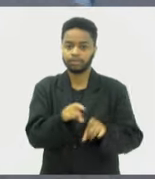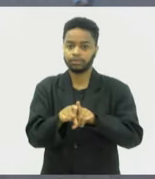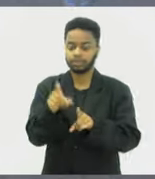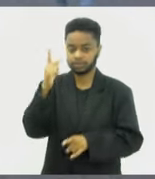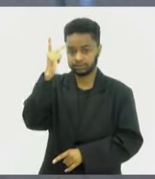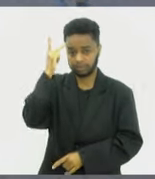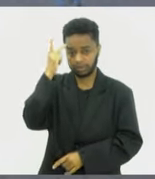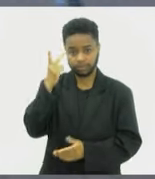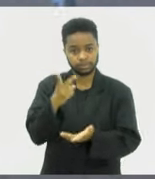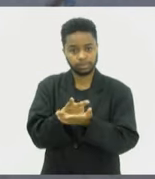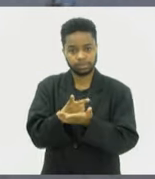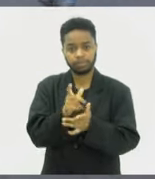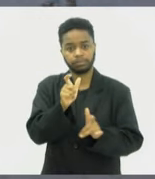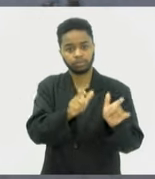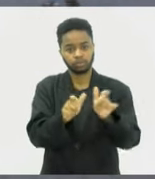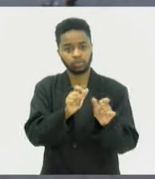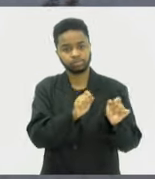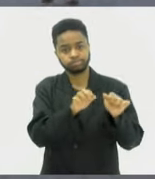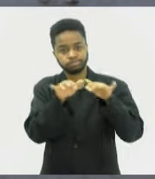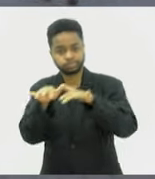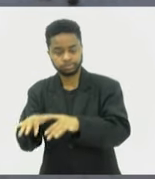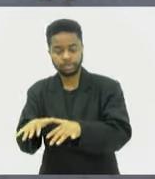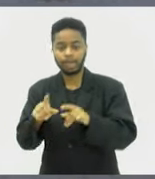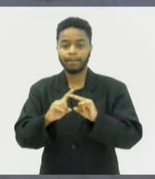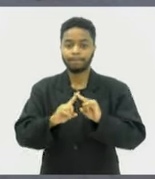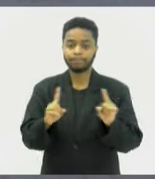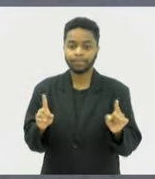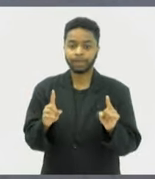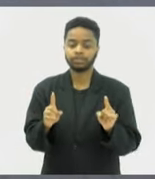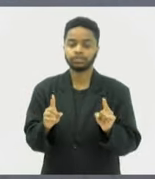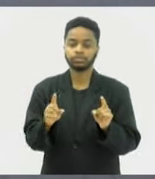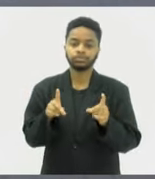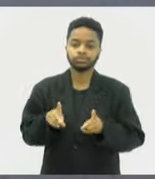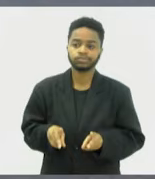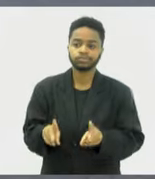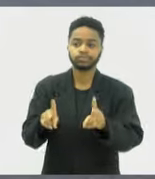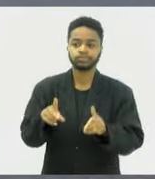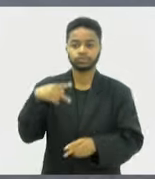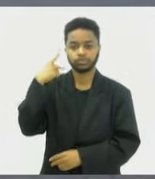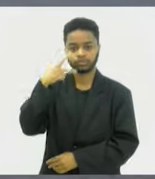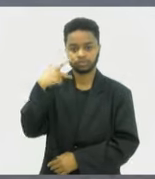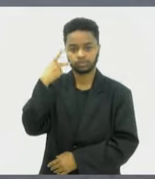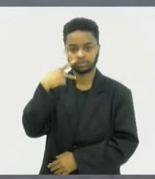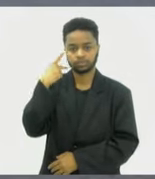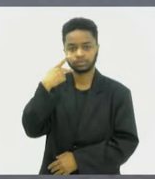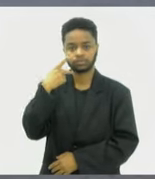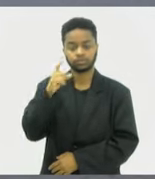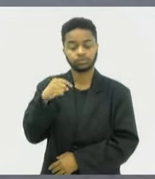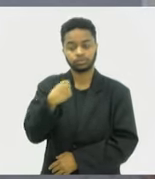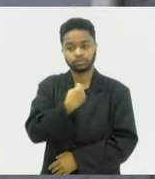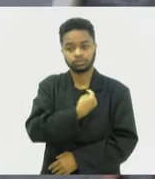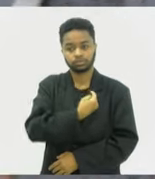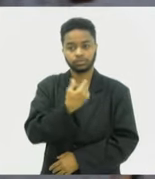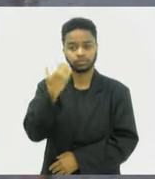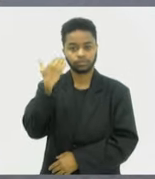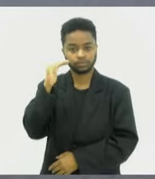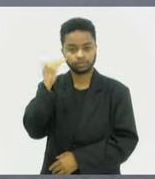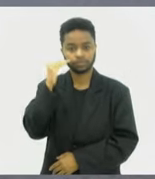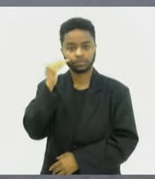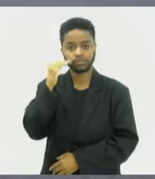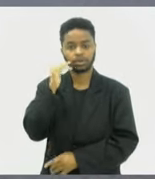destinos, mas enquanto detentores e mantenedores dessa política, entendendo